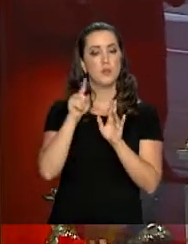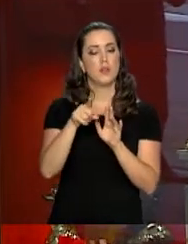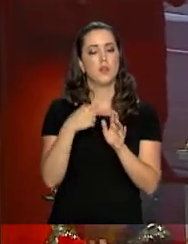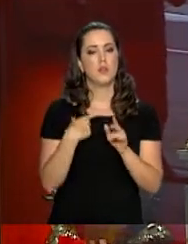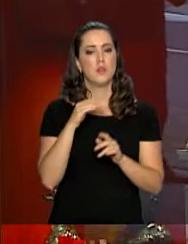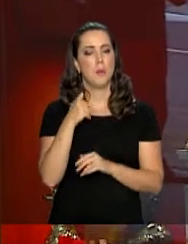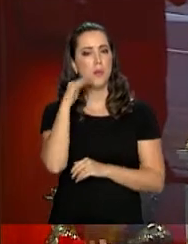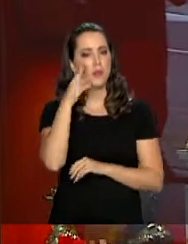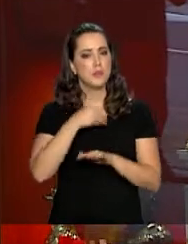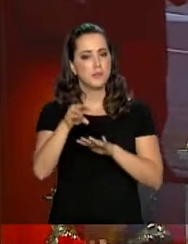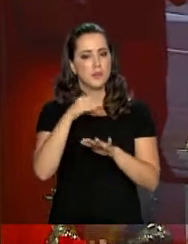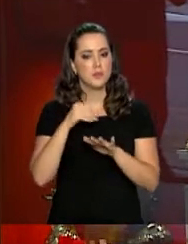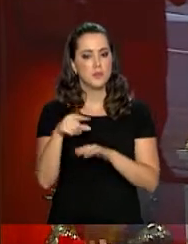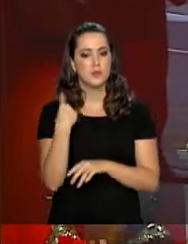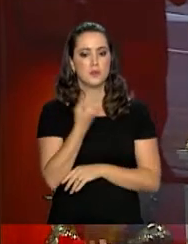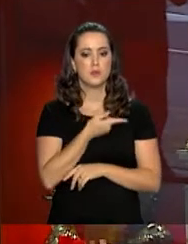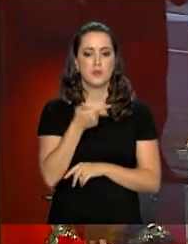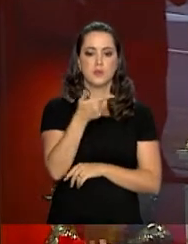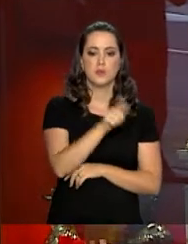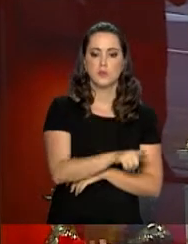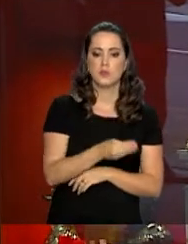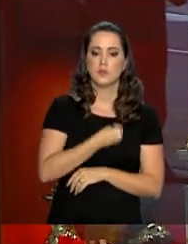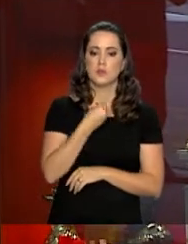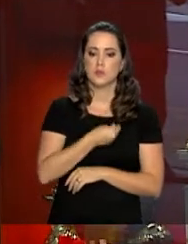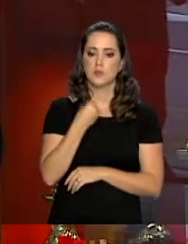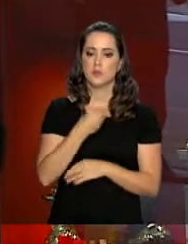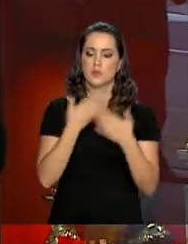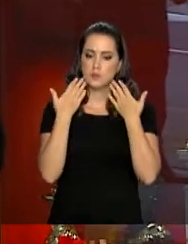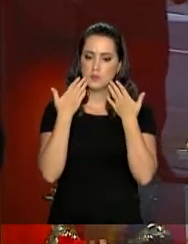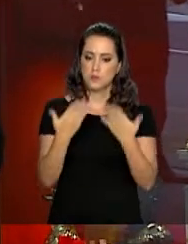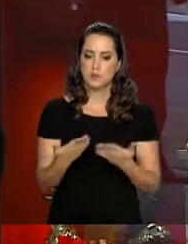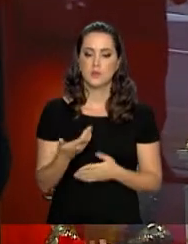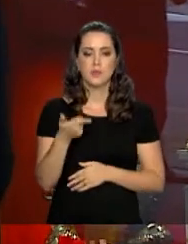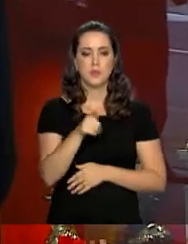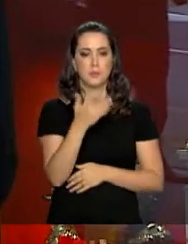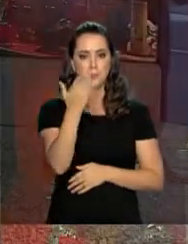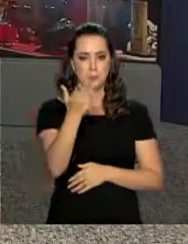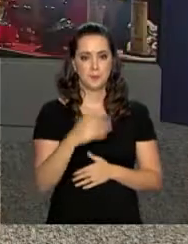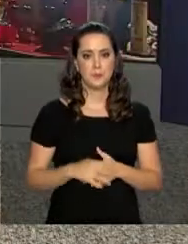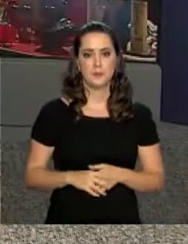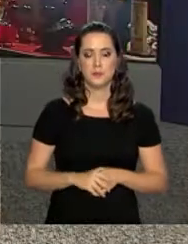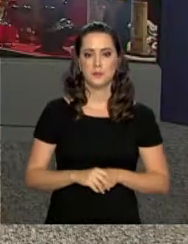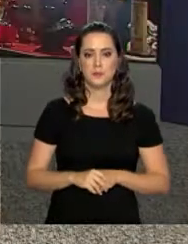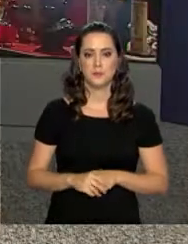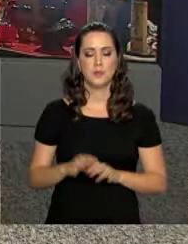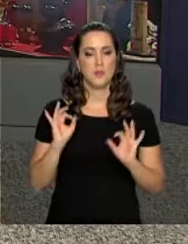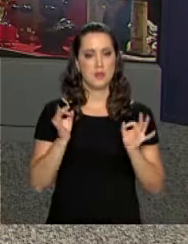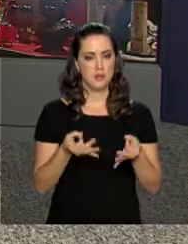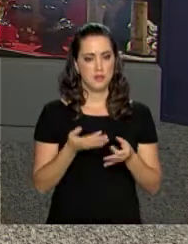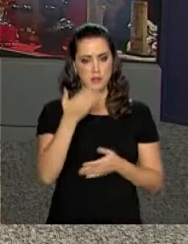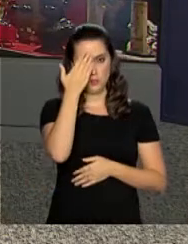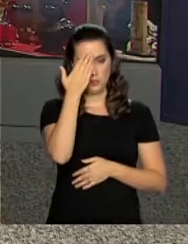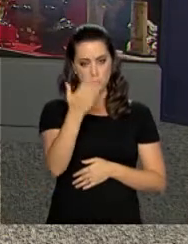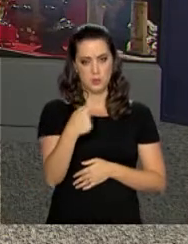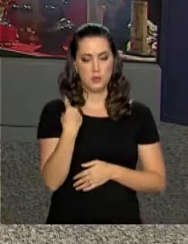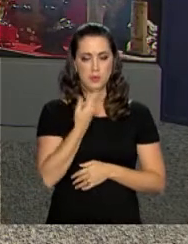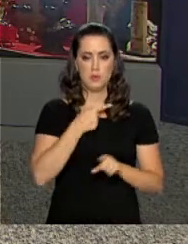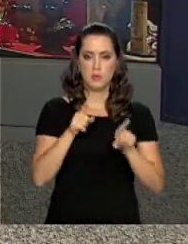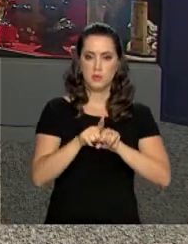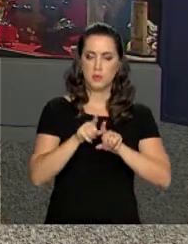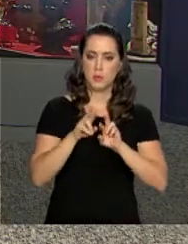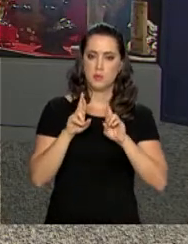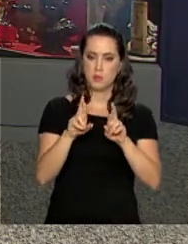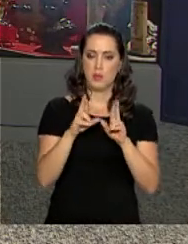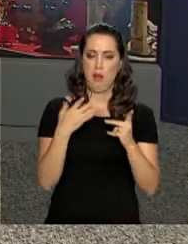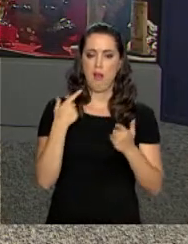quando tiver mais informações, voltamos ao vivo na programação. Volto com você no estúdio, Roberto. Está certo, Gabriela. E nós também vamos